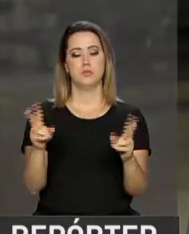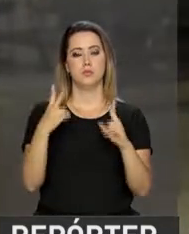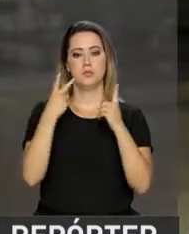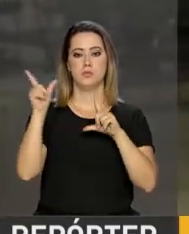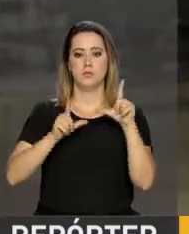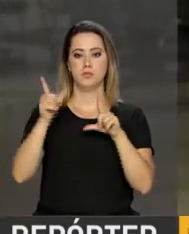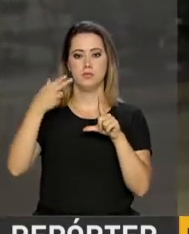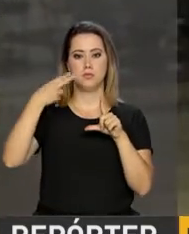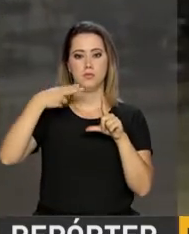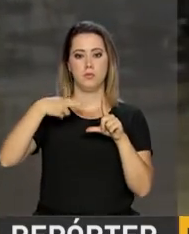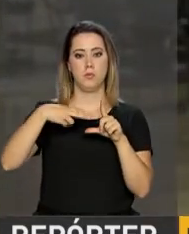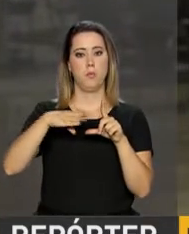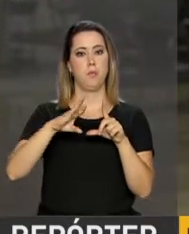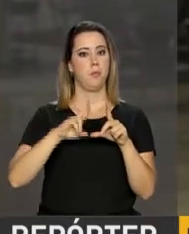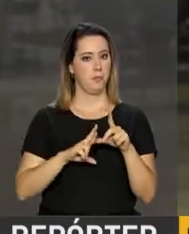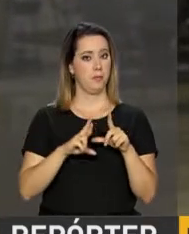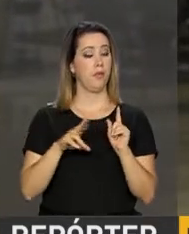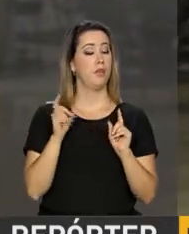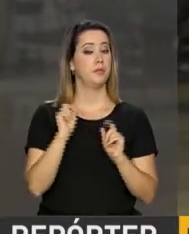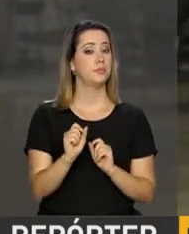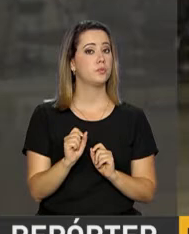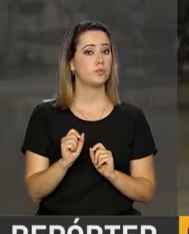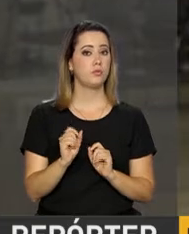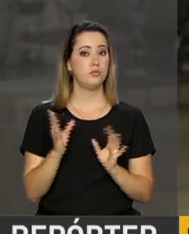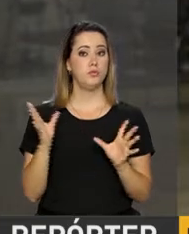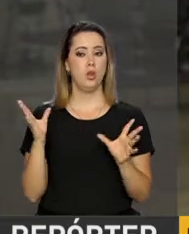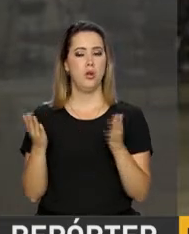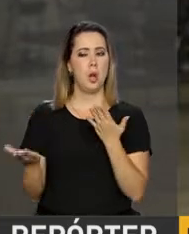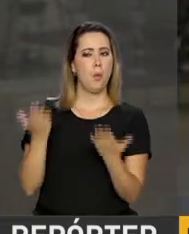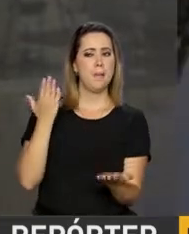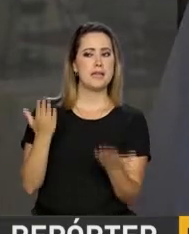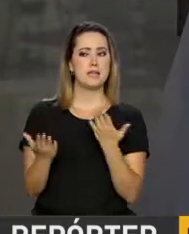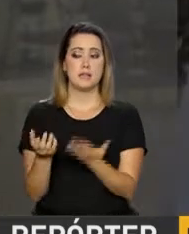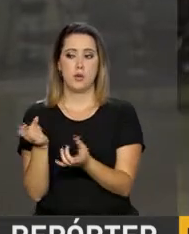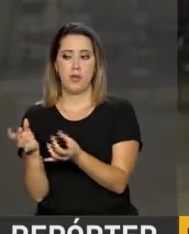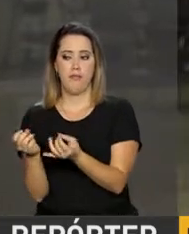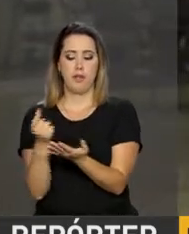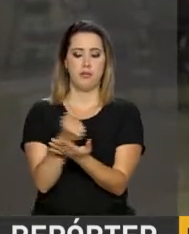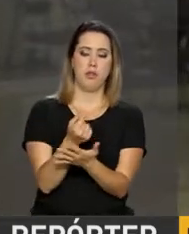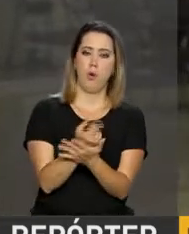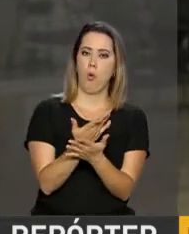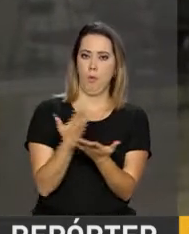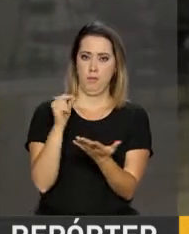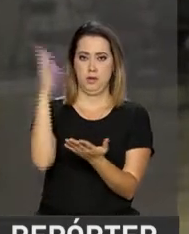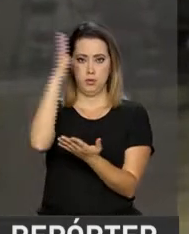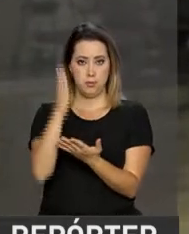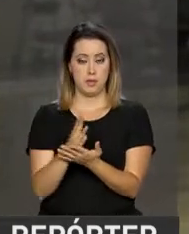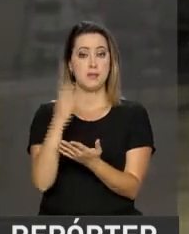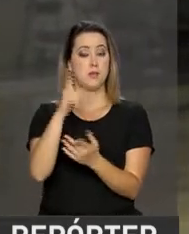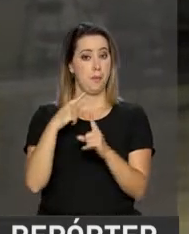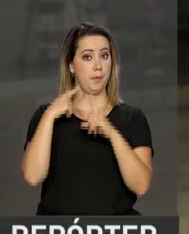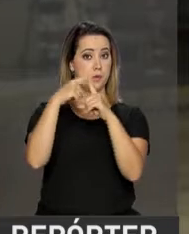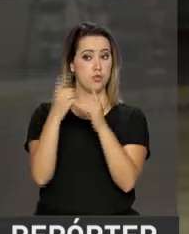todos assistem na tv nbr olha carol o saldo ficou positivo na balança comercial brasileira nessa terceira